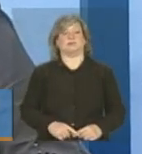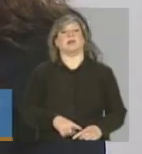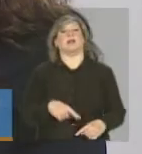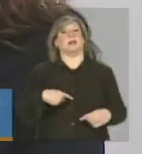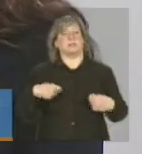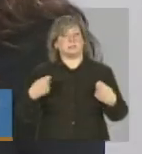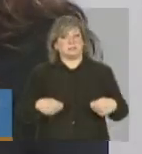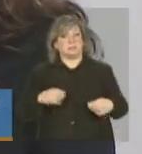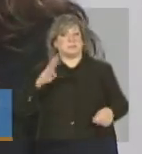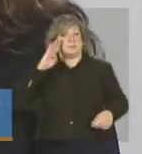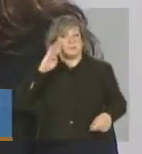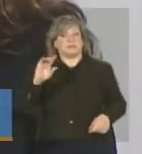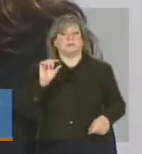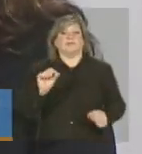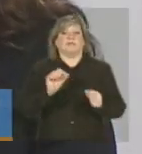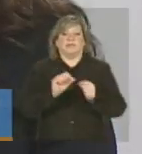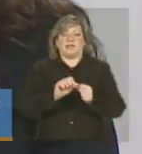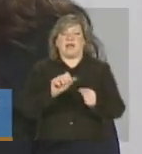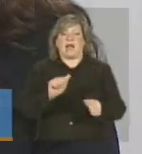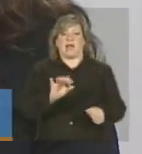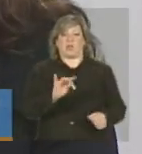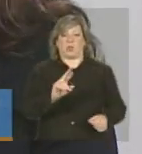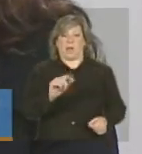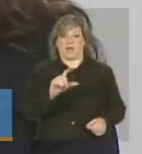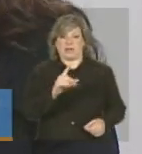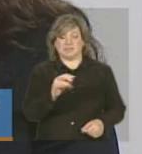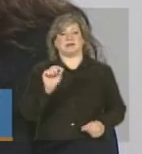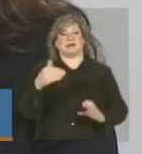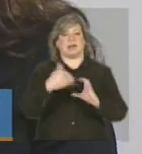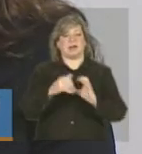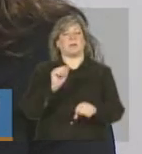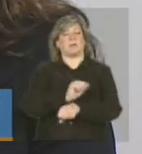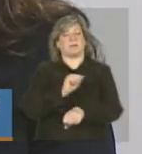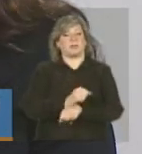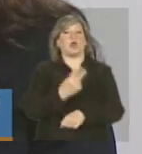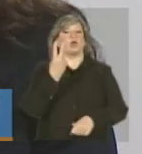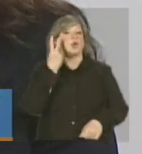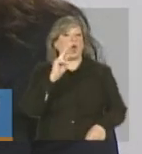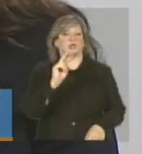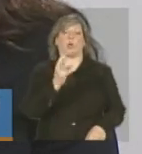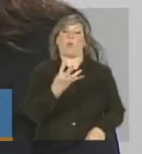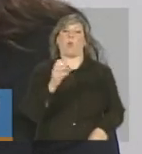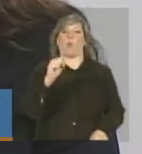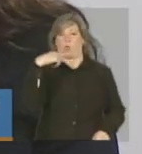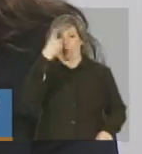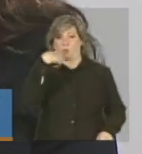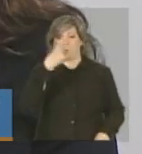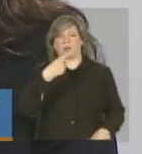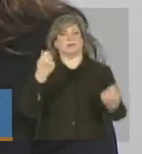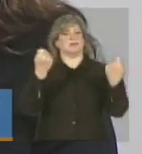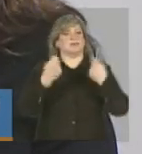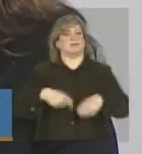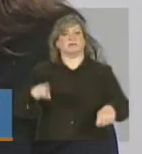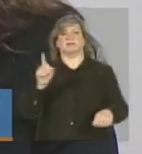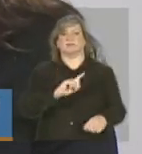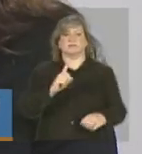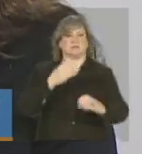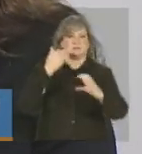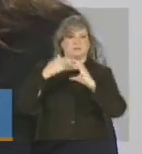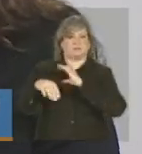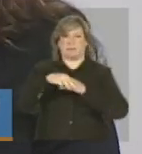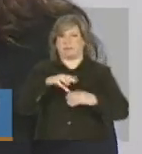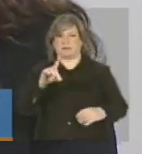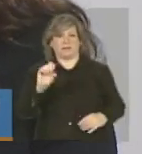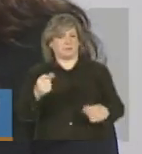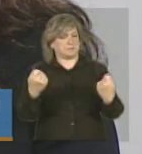e-mail. É importante atualizar o e-mail e aguardar por 48 horas. Não precisa mandar e-mail para o